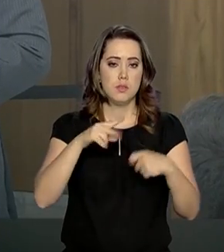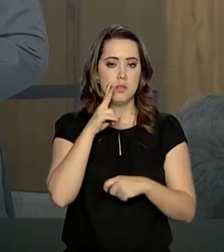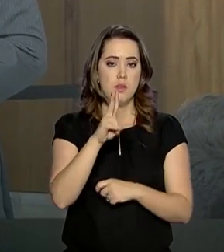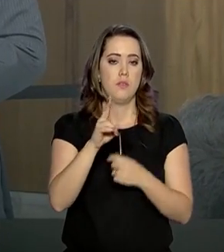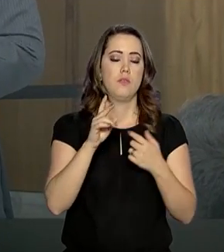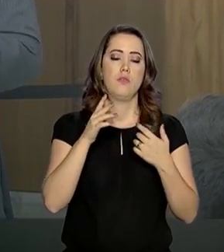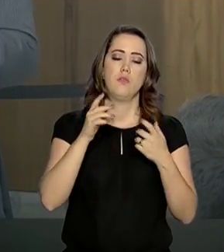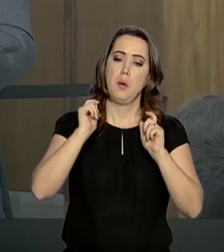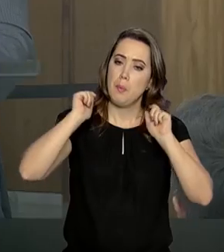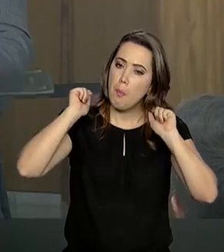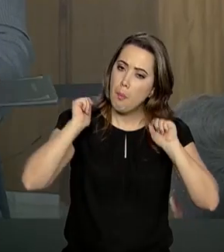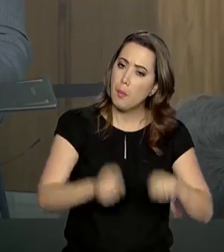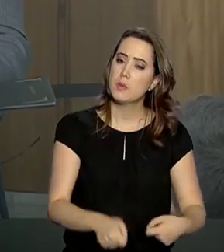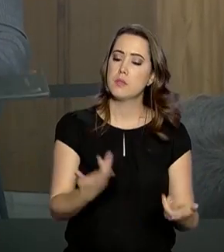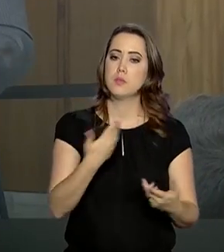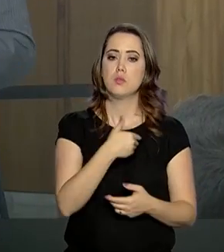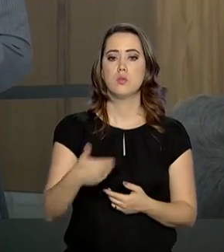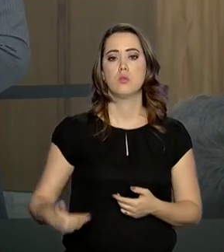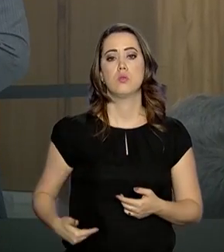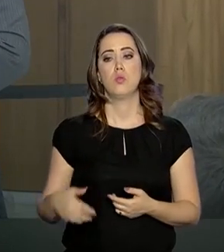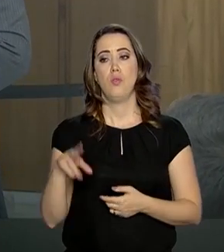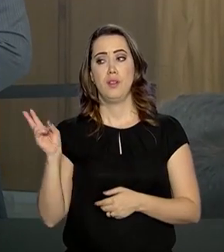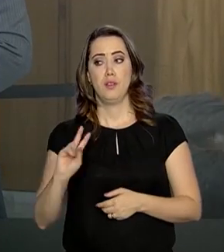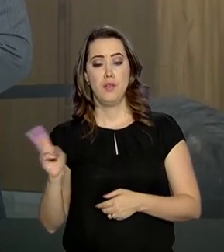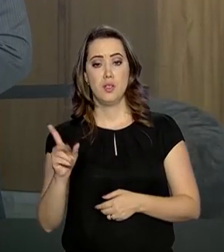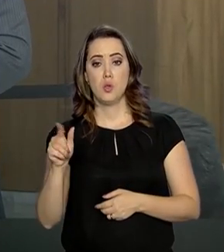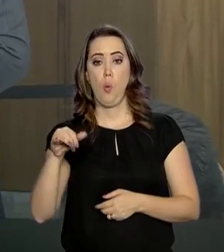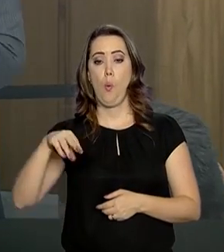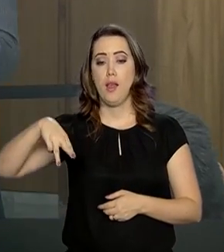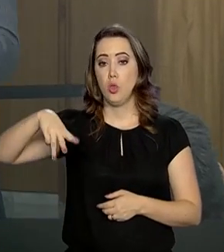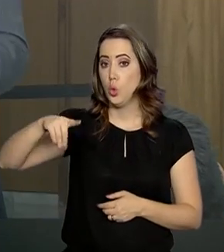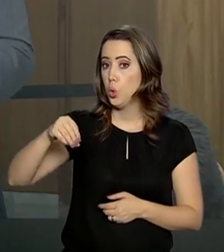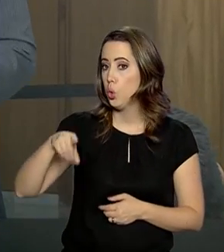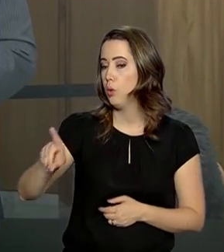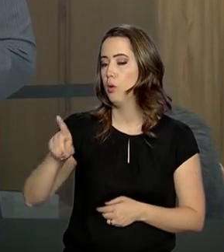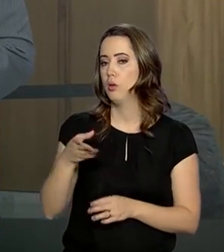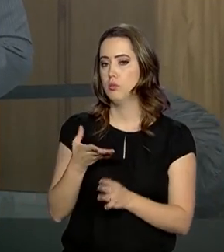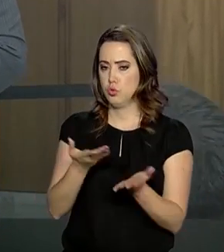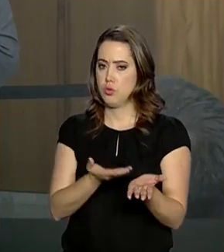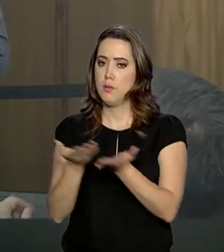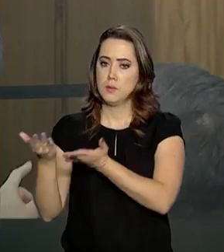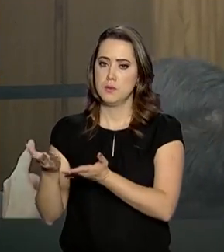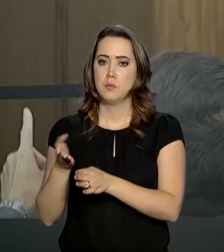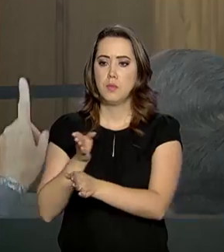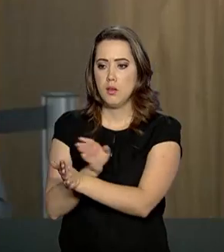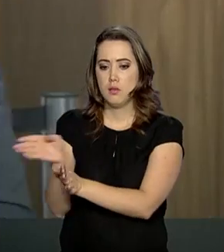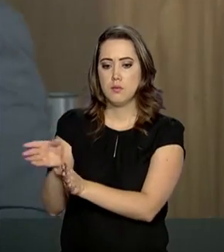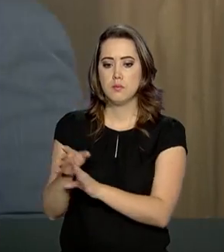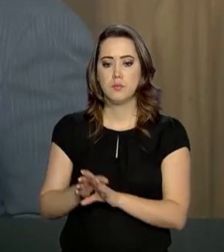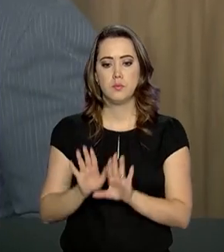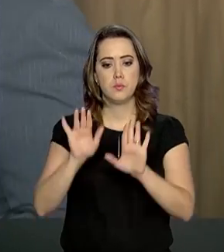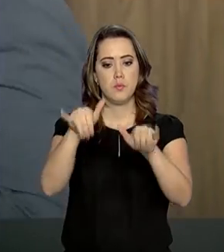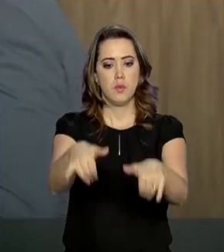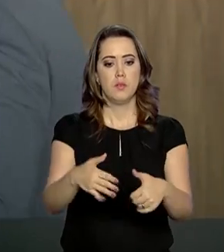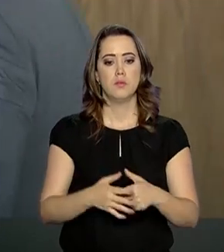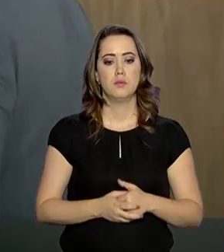da capacidade do governo gaid de de receber esse medicamento e adentrar em território